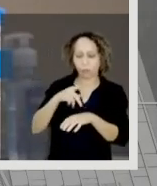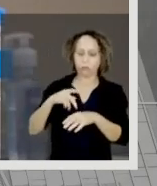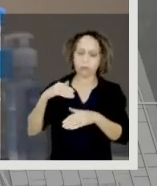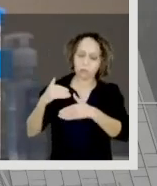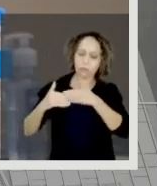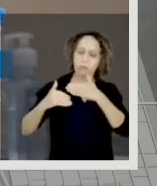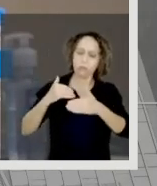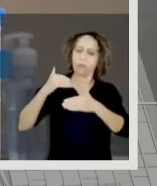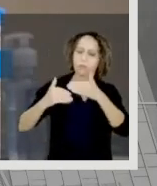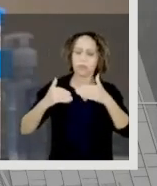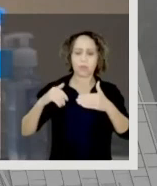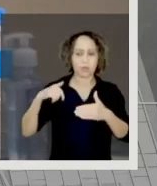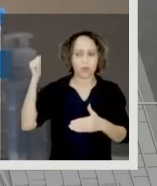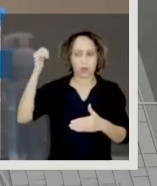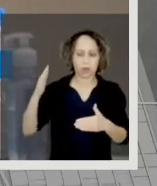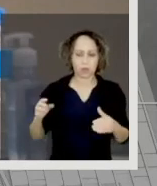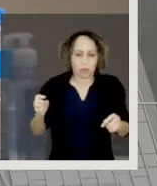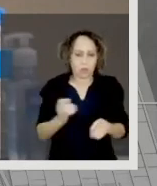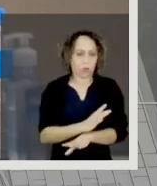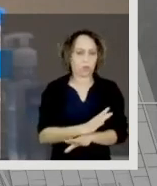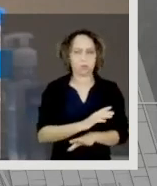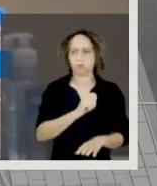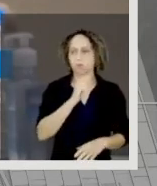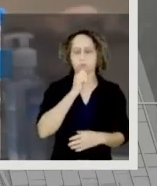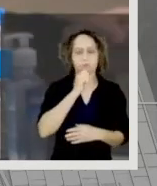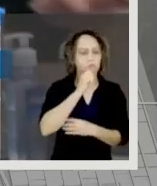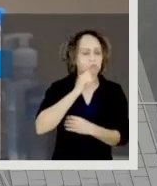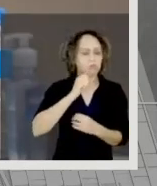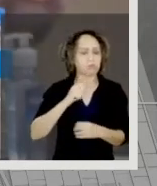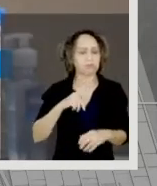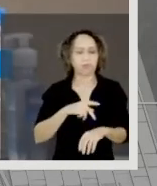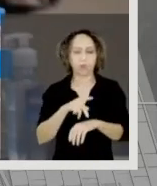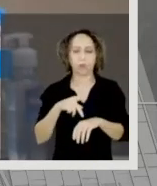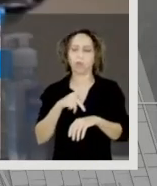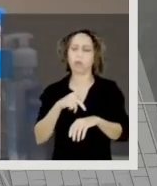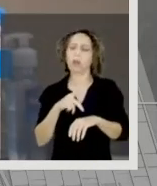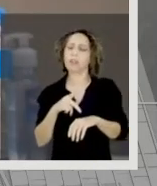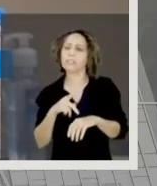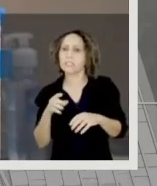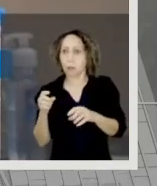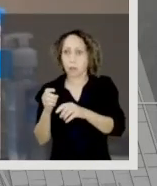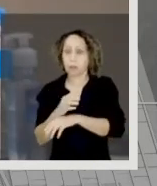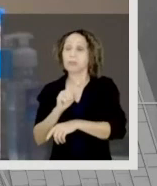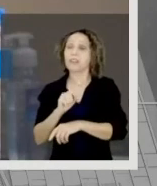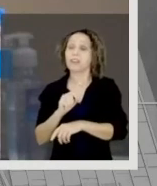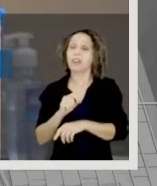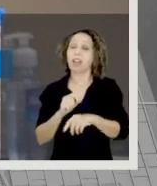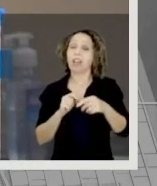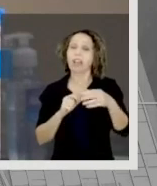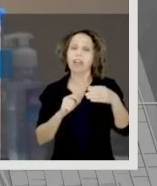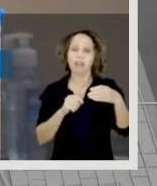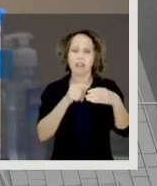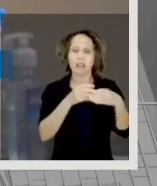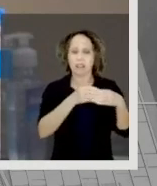não conseguiu se reeleger. Ele que foi anfitrião desse jantar com Lula e com vários, um terço dos senadores do MDB foram